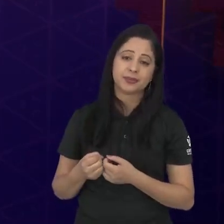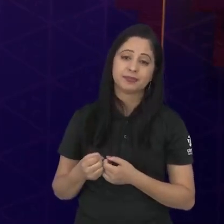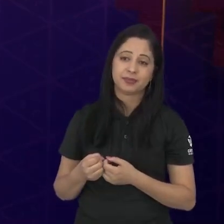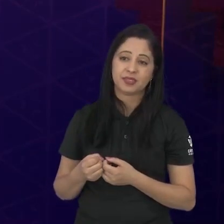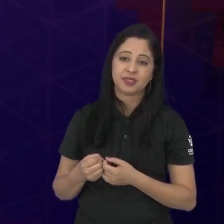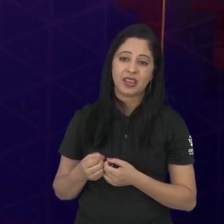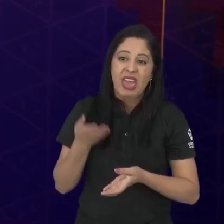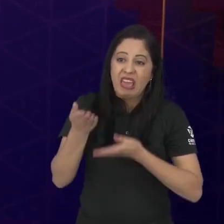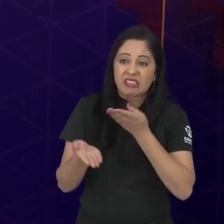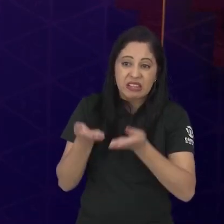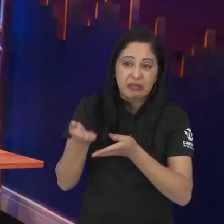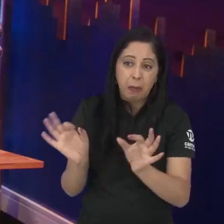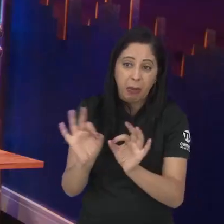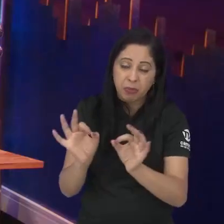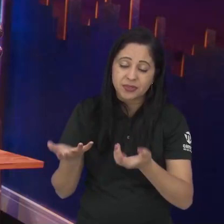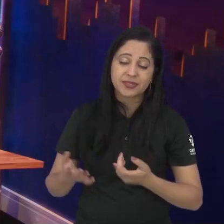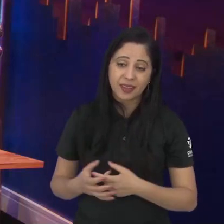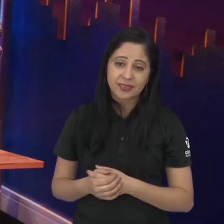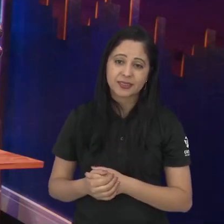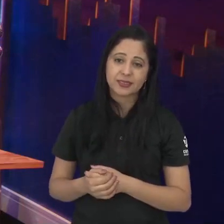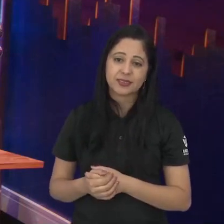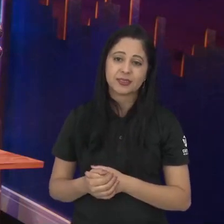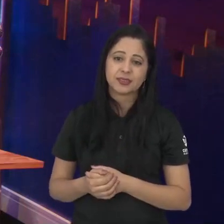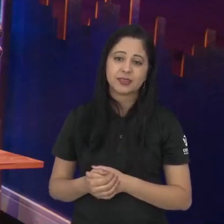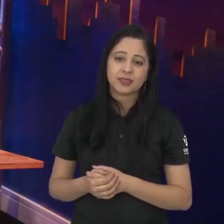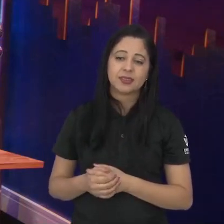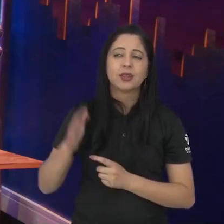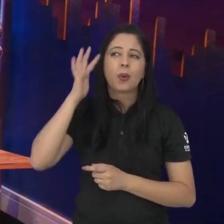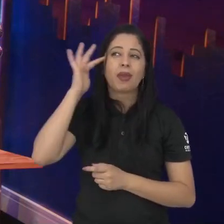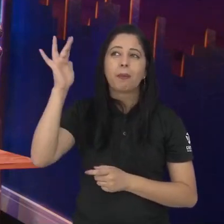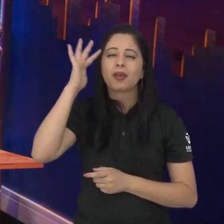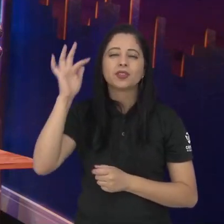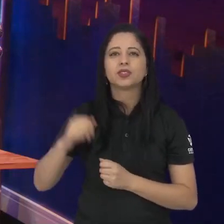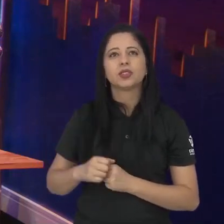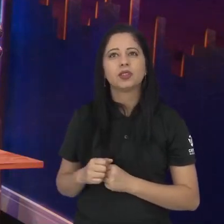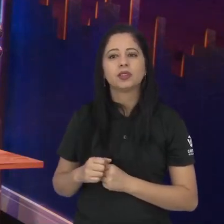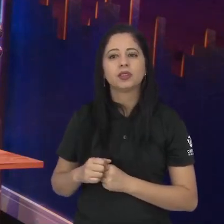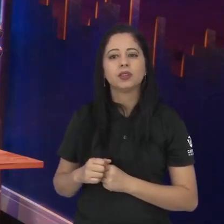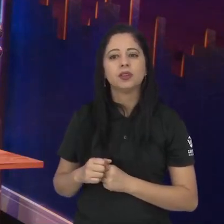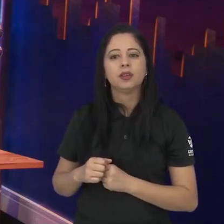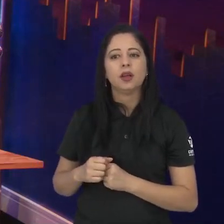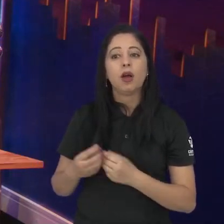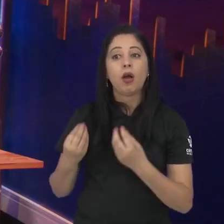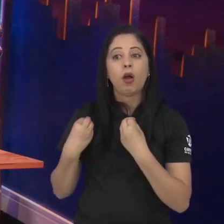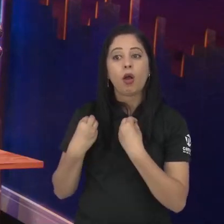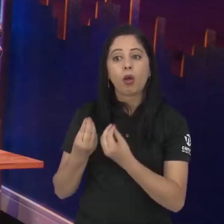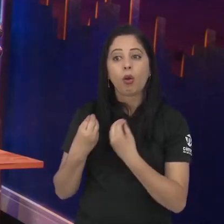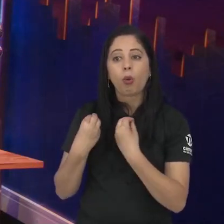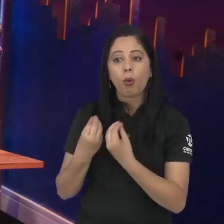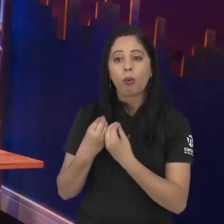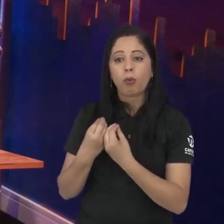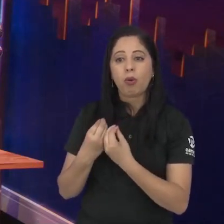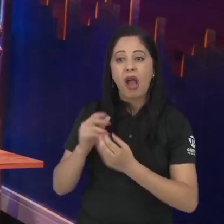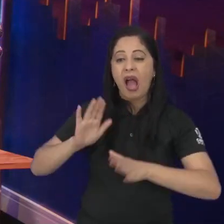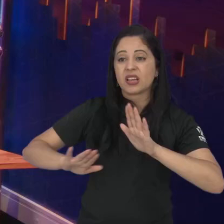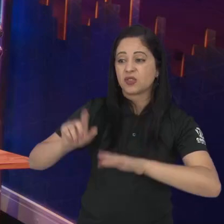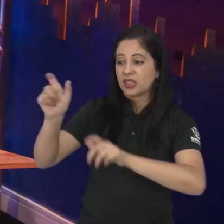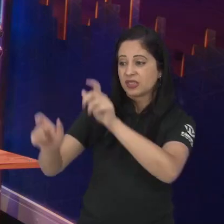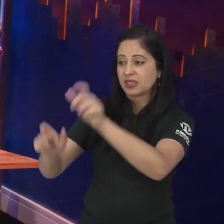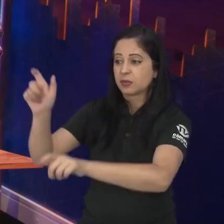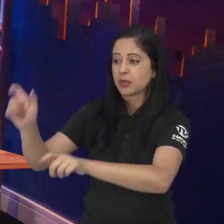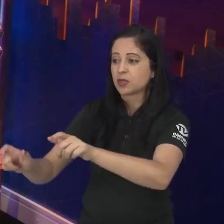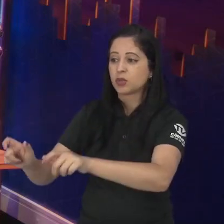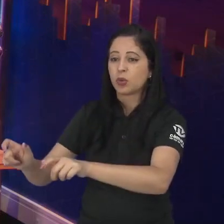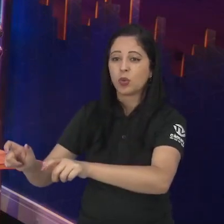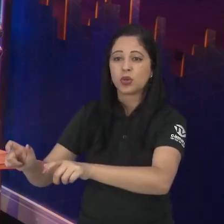sem nenhum tratamento, né? E imagina só, você não ter condições, né, não dar condições para uma pessoa se